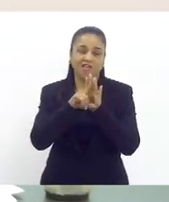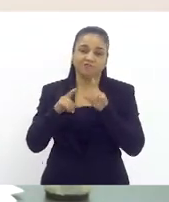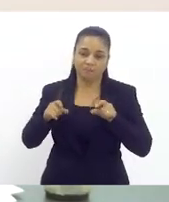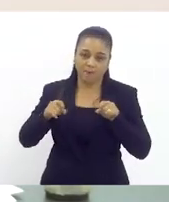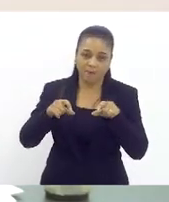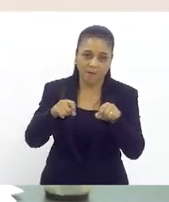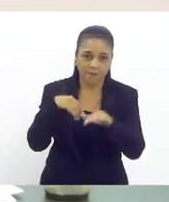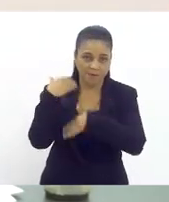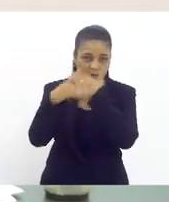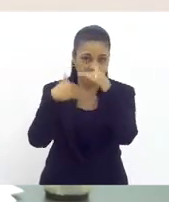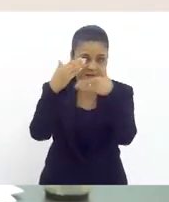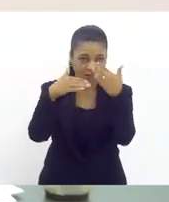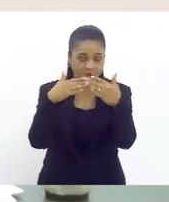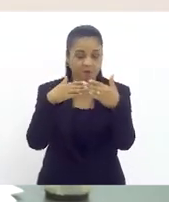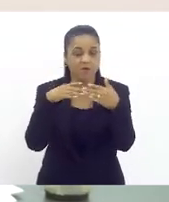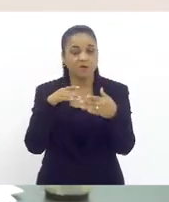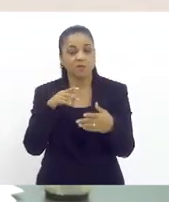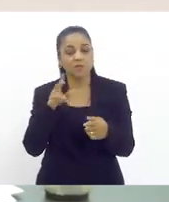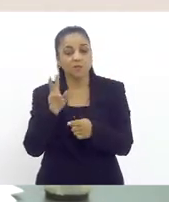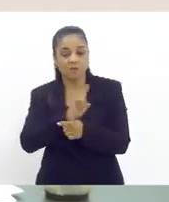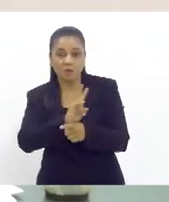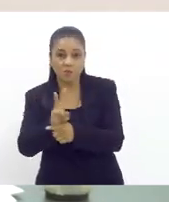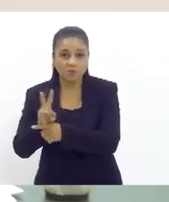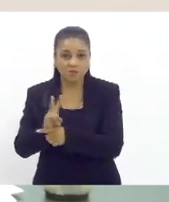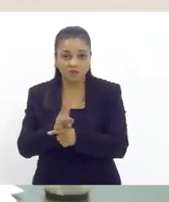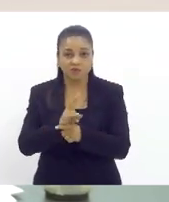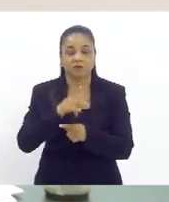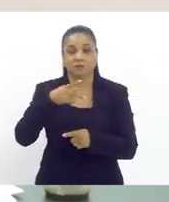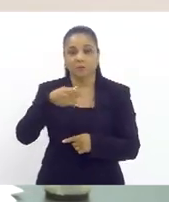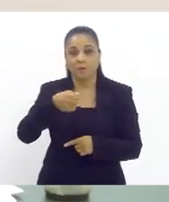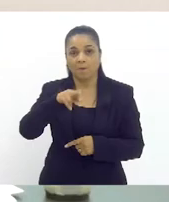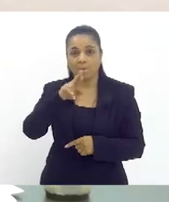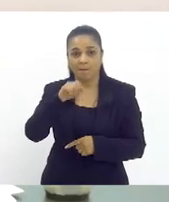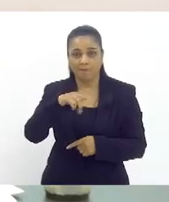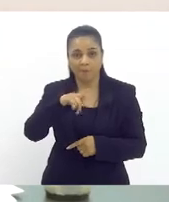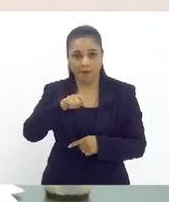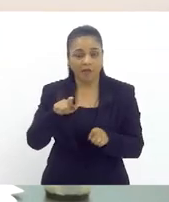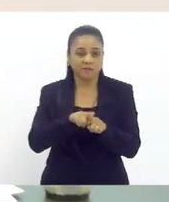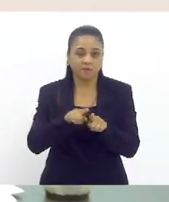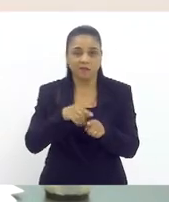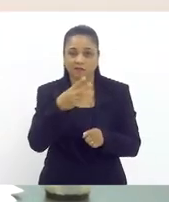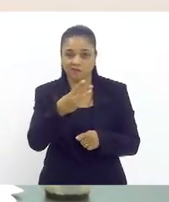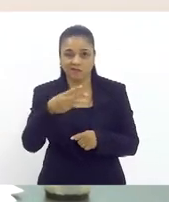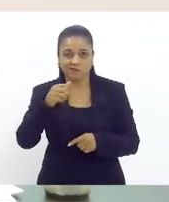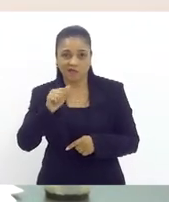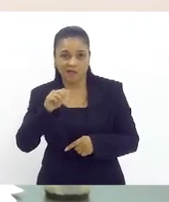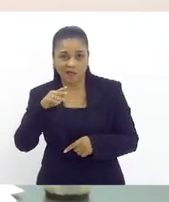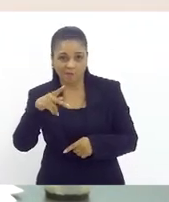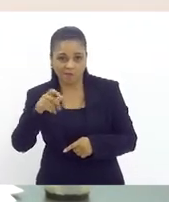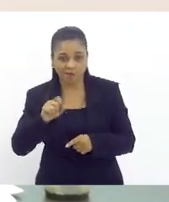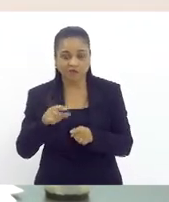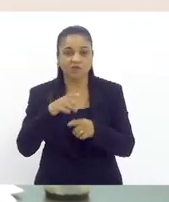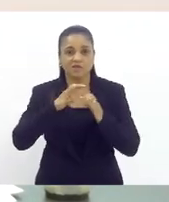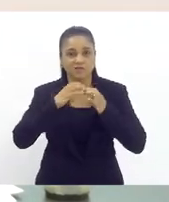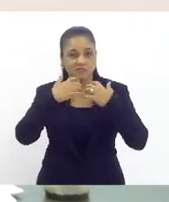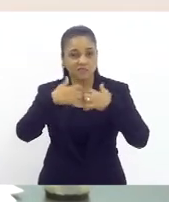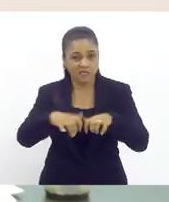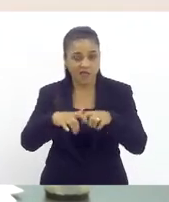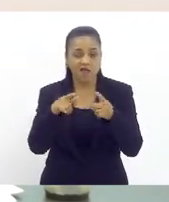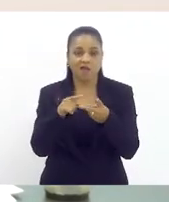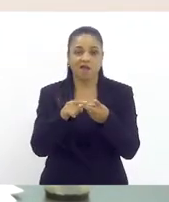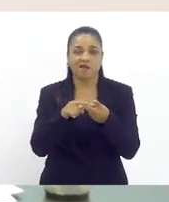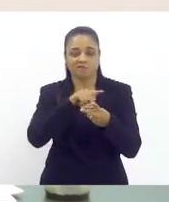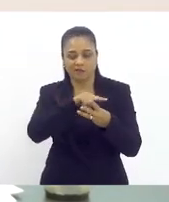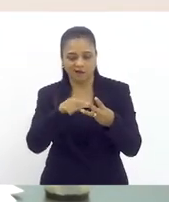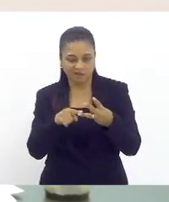com a unidade de conservação não somente o Parque Estadual como umas três rapas estaduais que tem na região dos lagos que a serra de sapiratiba maçamba e